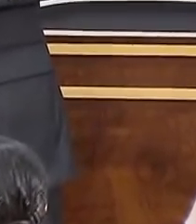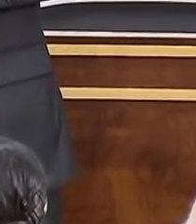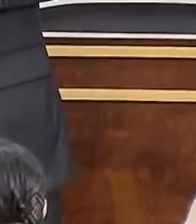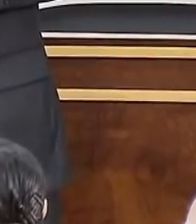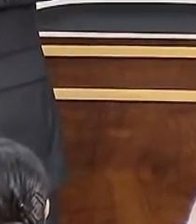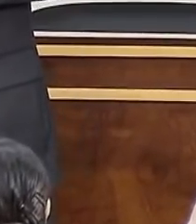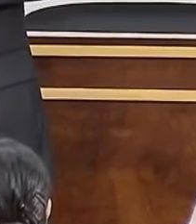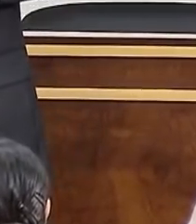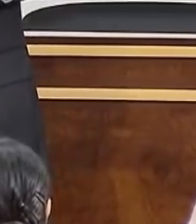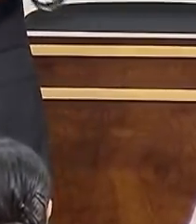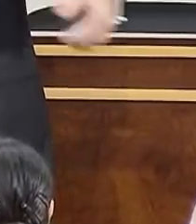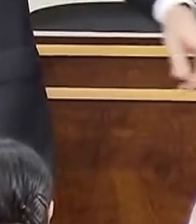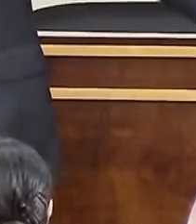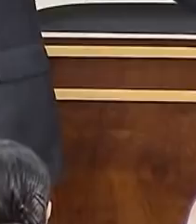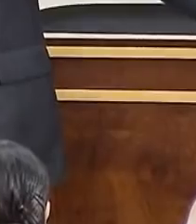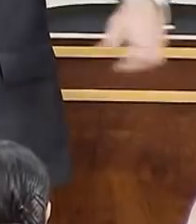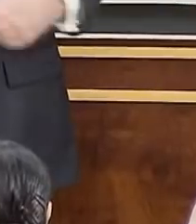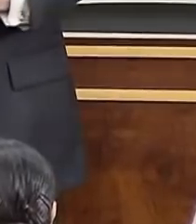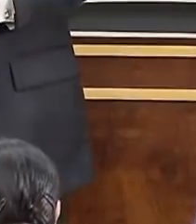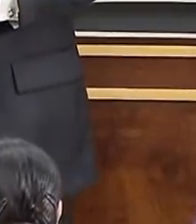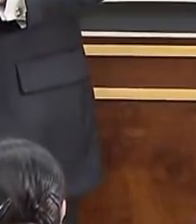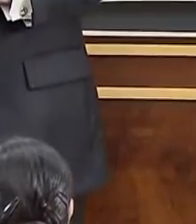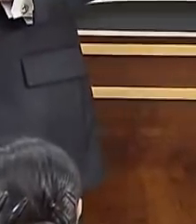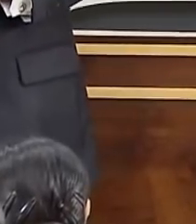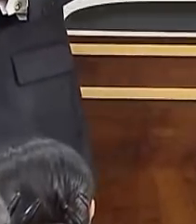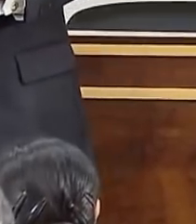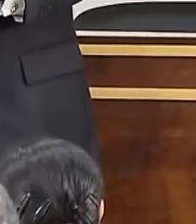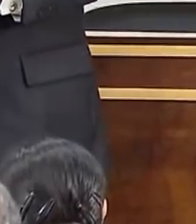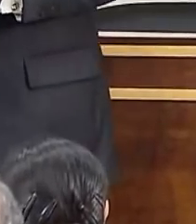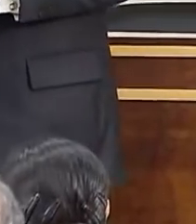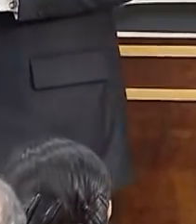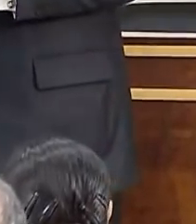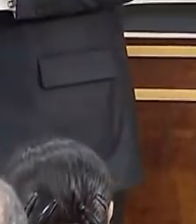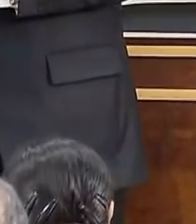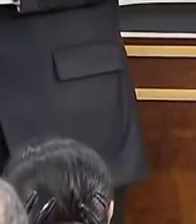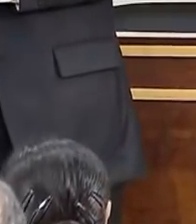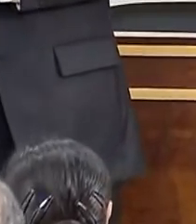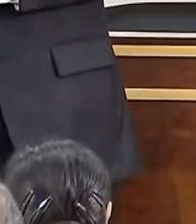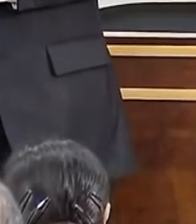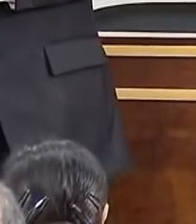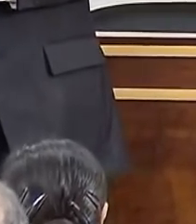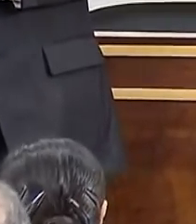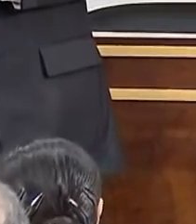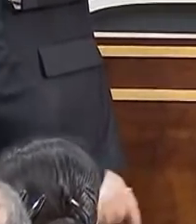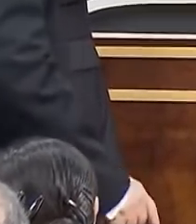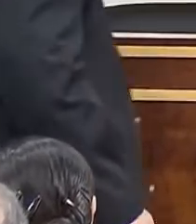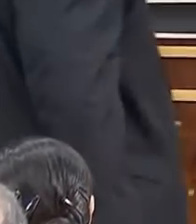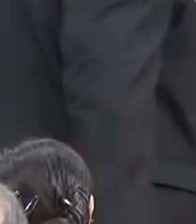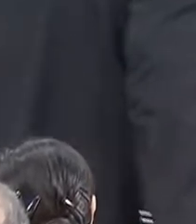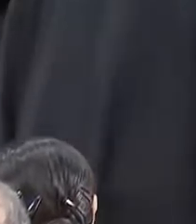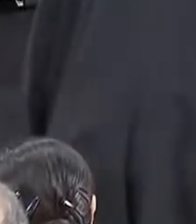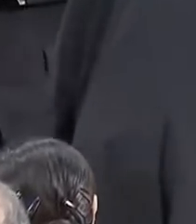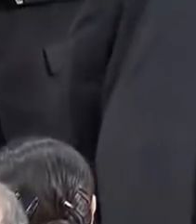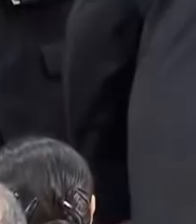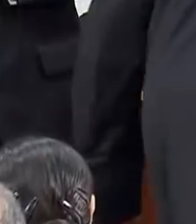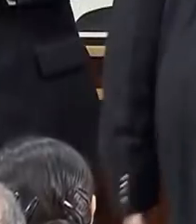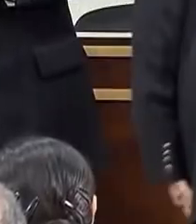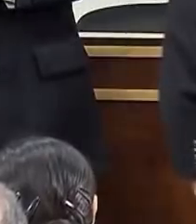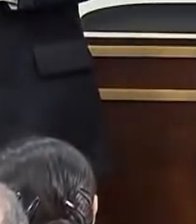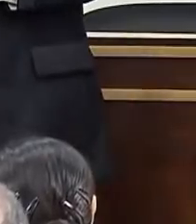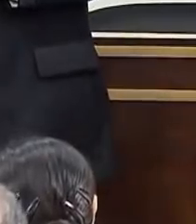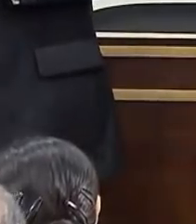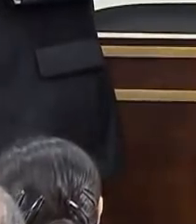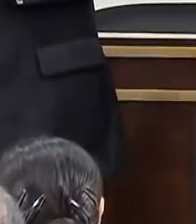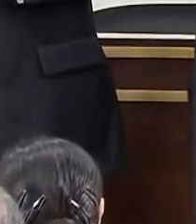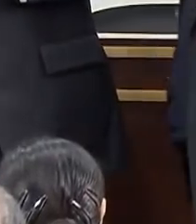CP. Portanto, eu quero agradecer, viu, a sua gentileza extraordinária que teve não só em conferir-me o